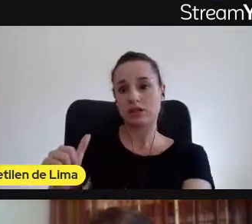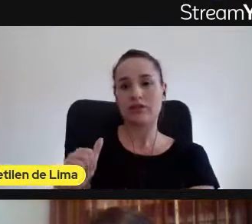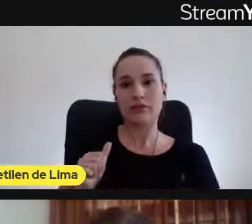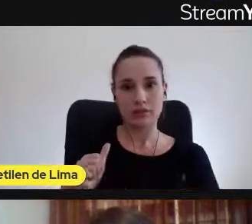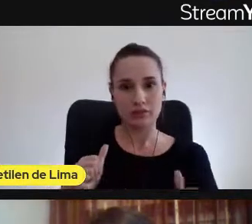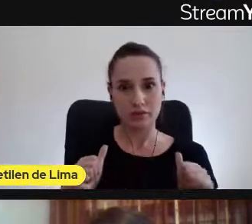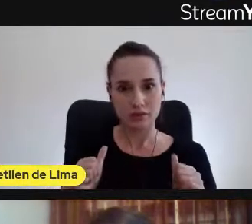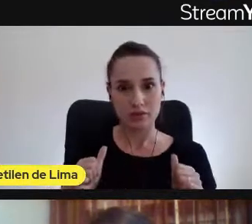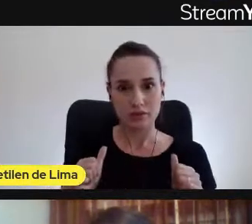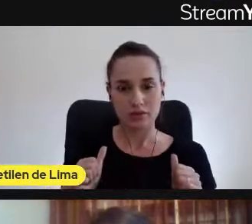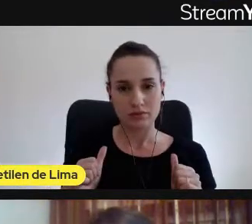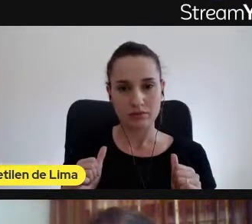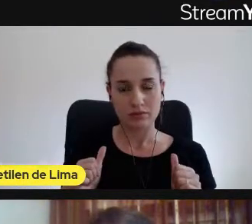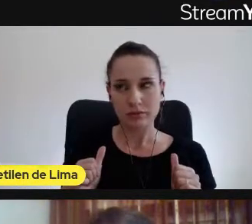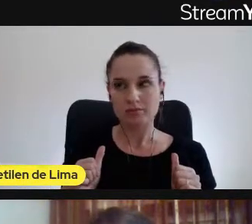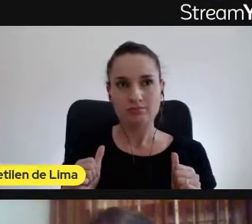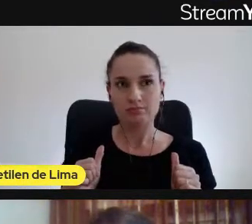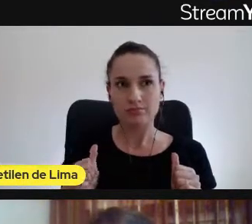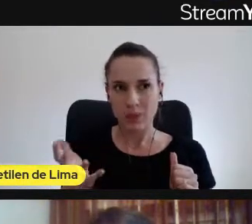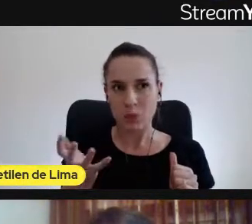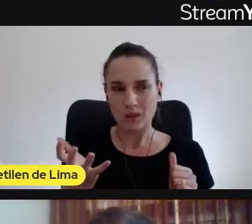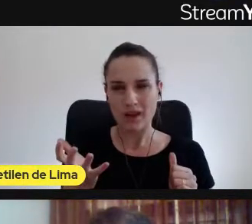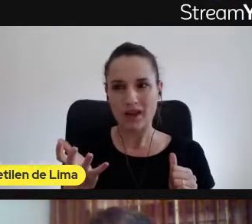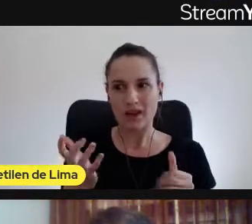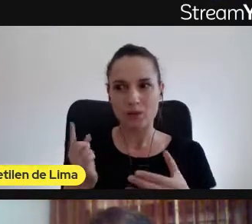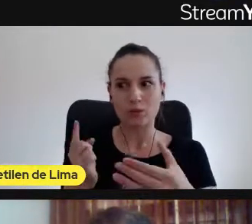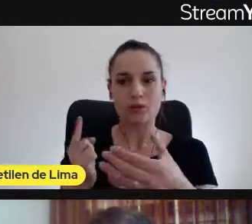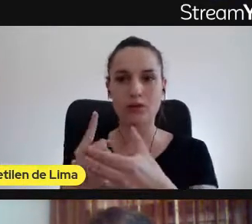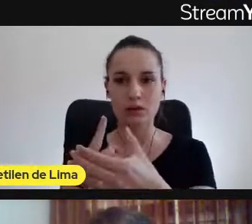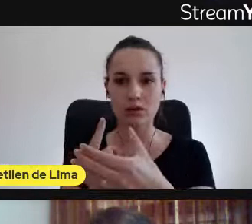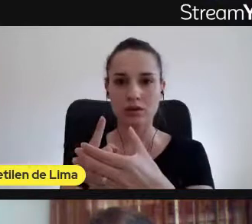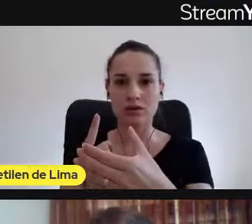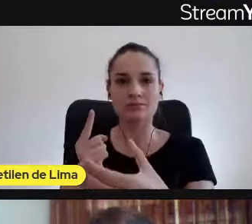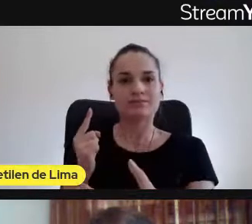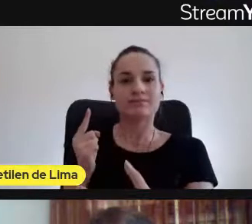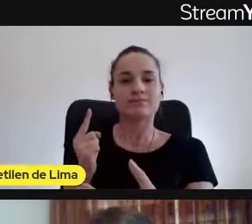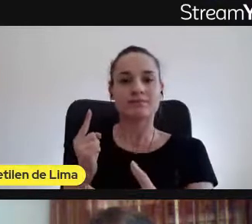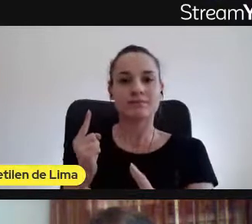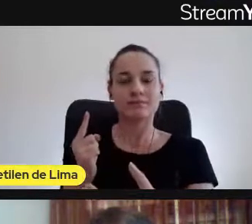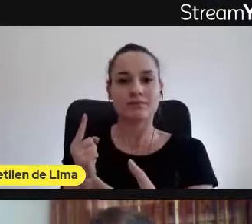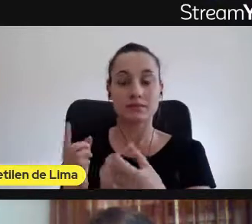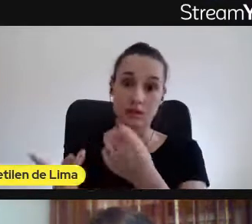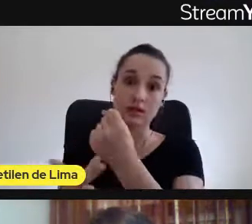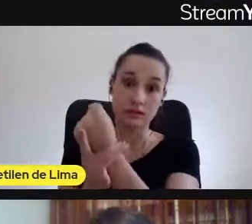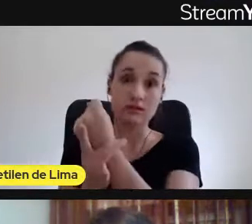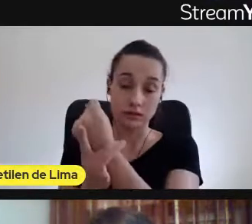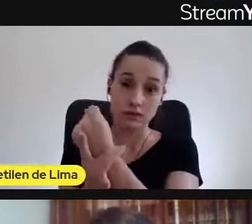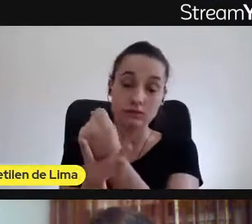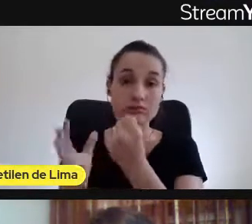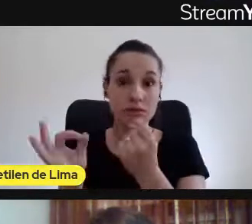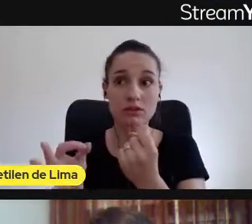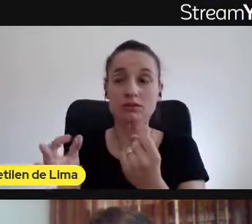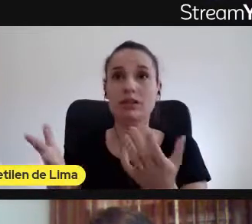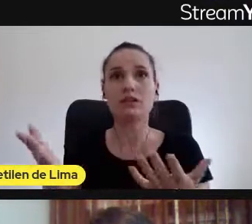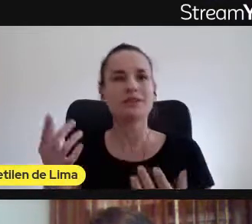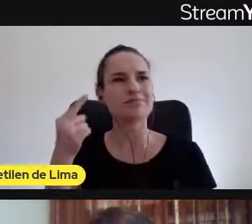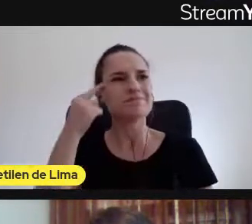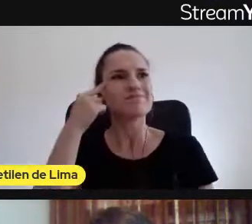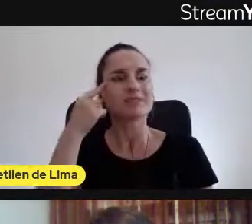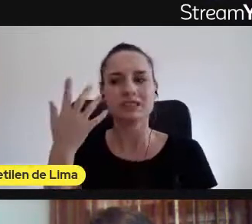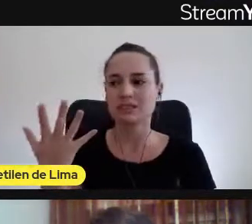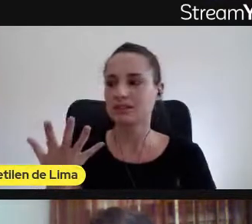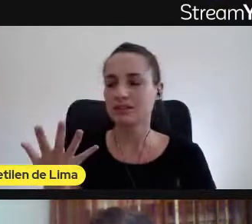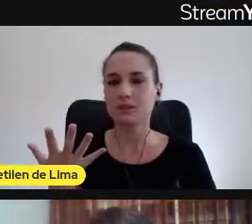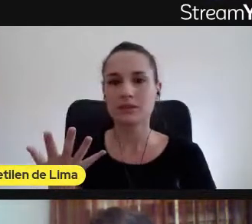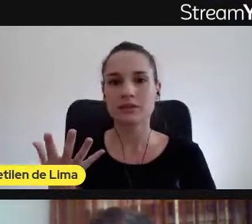em isolamento porque eu preciso estar por conta de segurança, né? Por conta de algo que não tem nada a ver comigo,